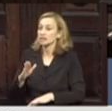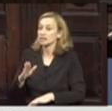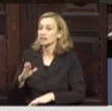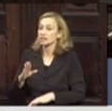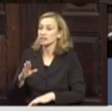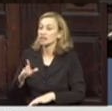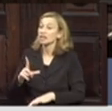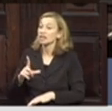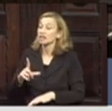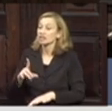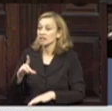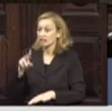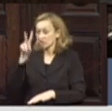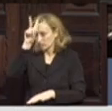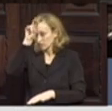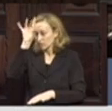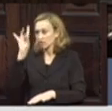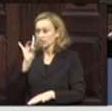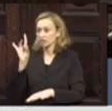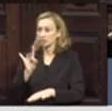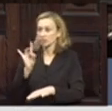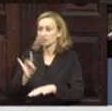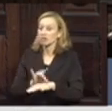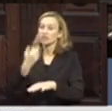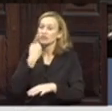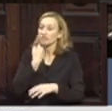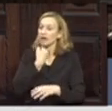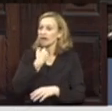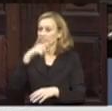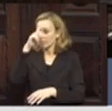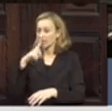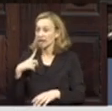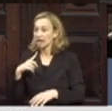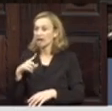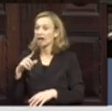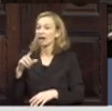um estudo que divulgou na semana passada,